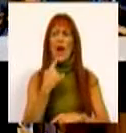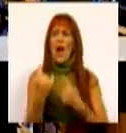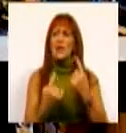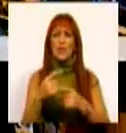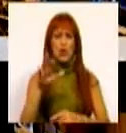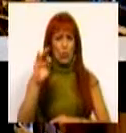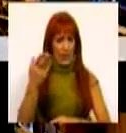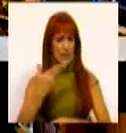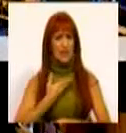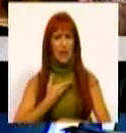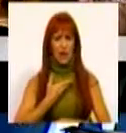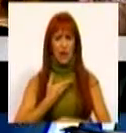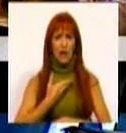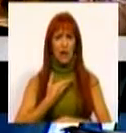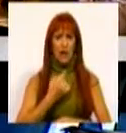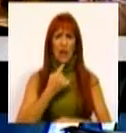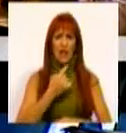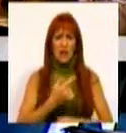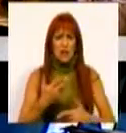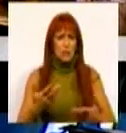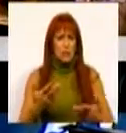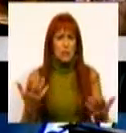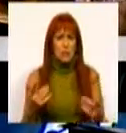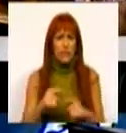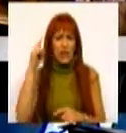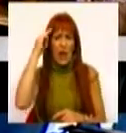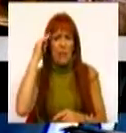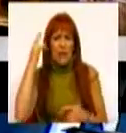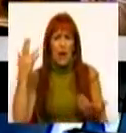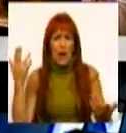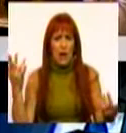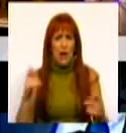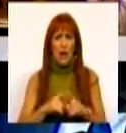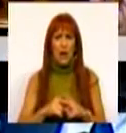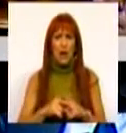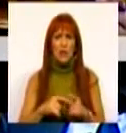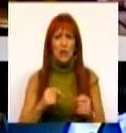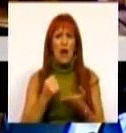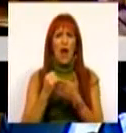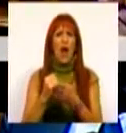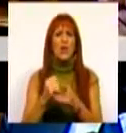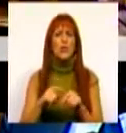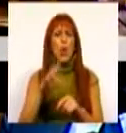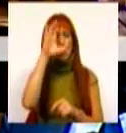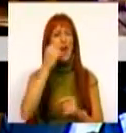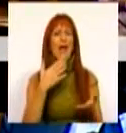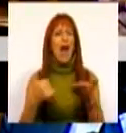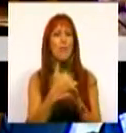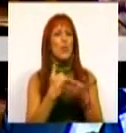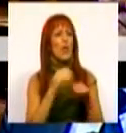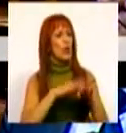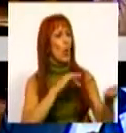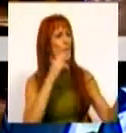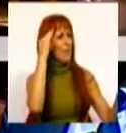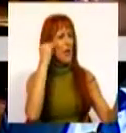vezes, o PSD afirma que a Madeira está a sustentar ou o Estado ganha dinheiro à conta da Madeira.